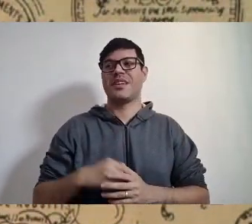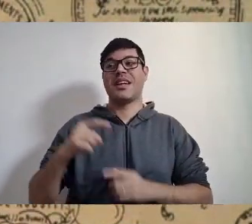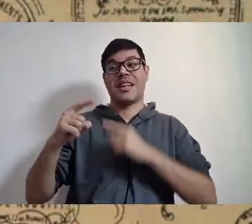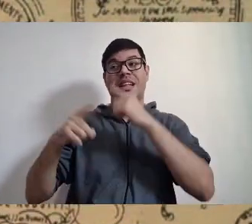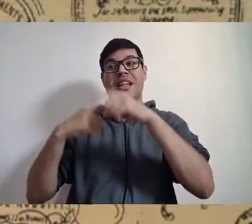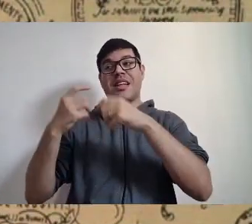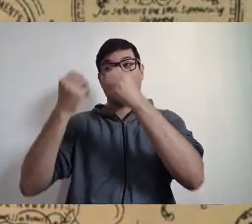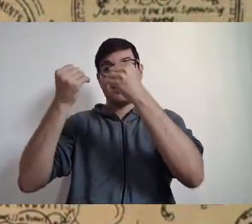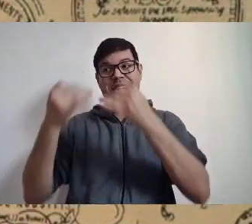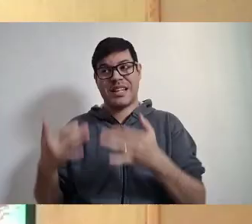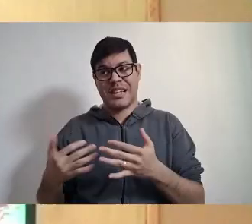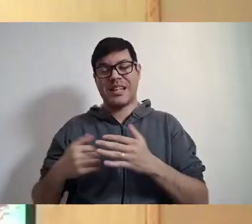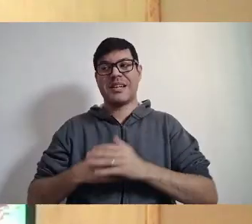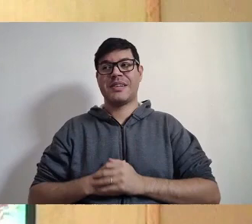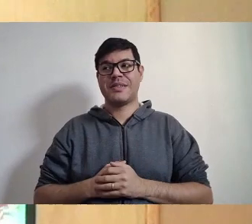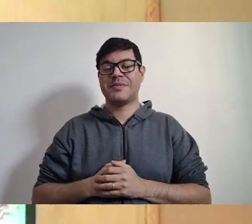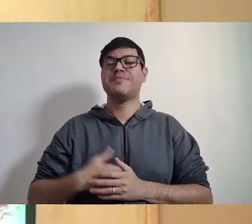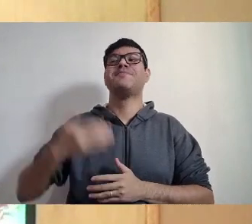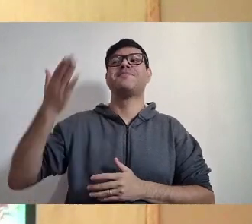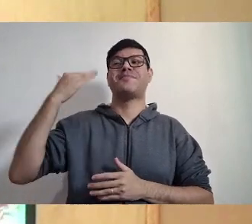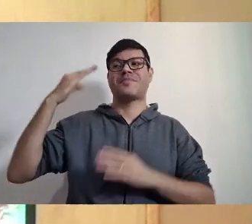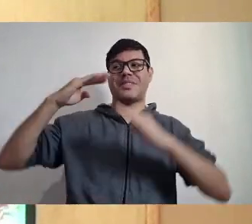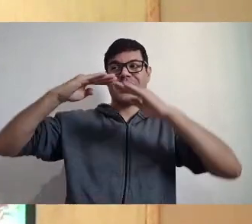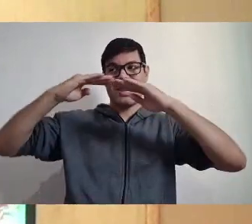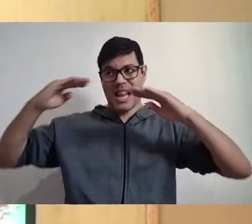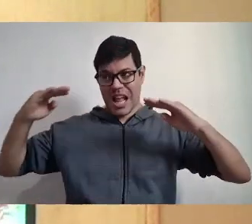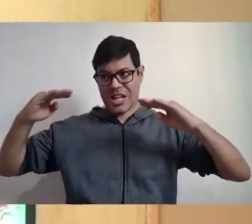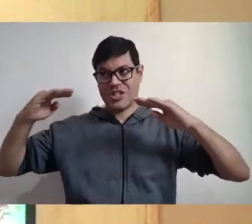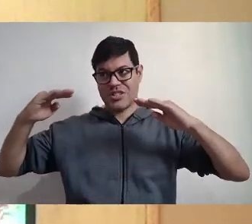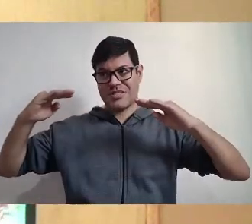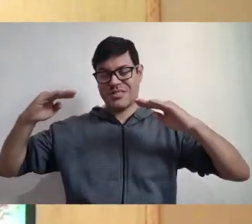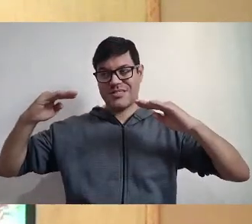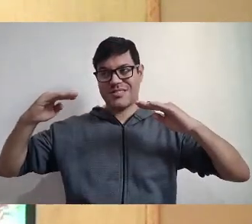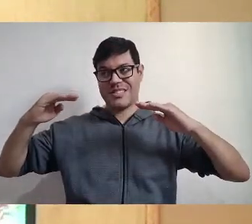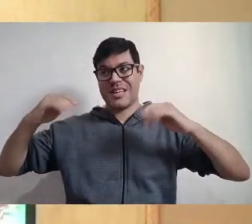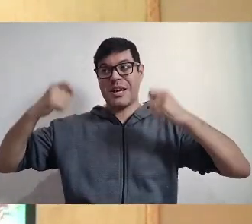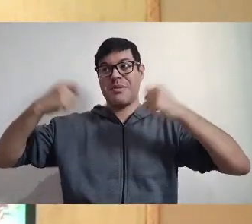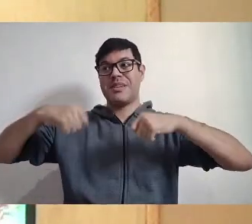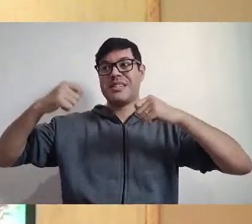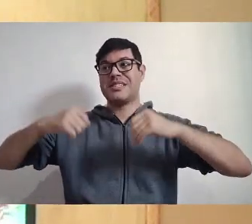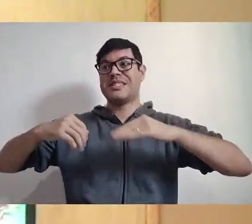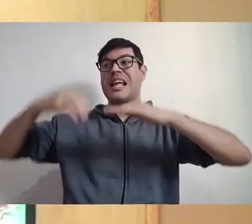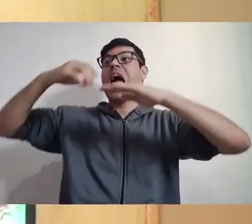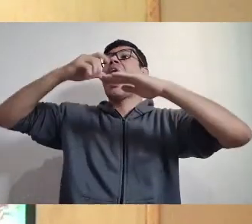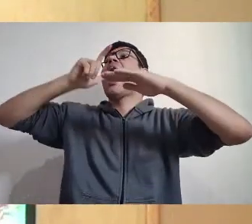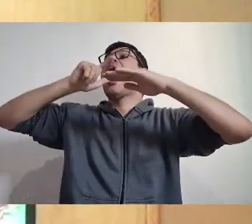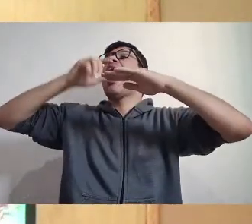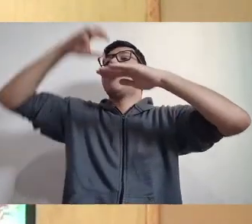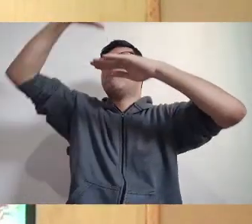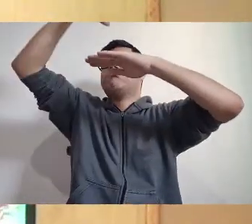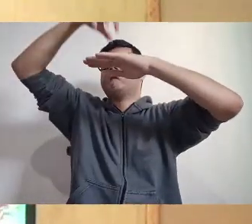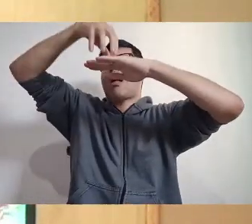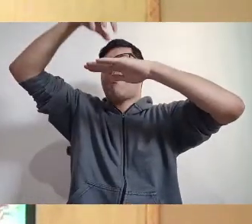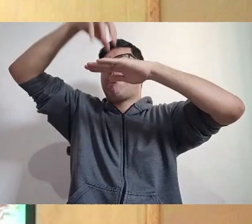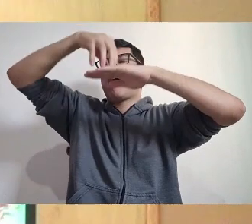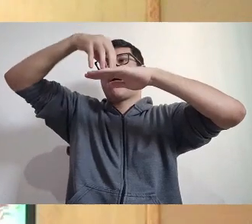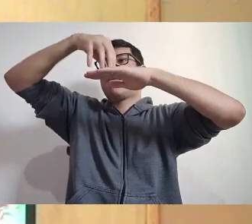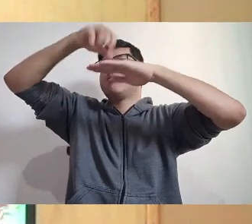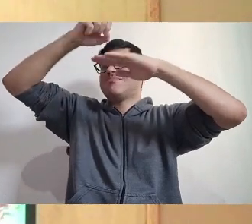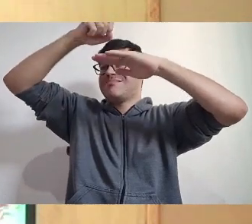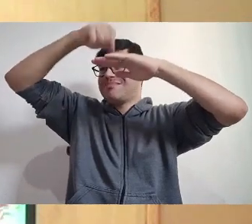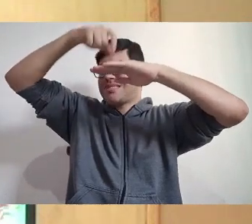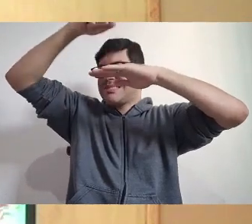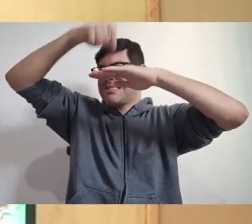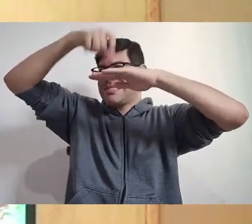Tá. Antes era uma laje, então tem que impermeabilizar a laje. Isso, exatamente. E não impermeabilizaram nada, só passaram uma tinta lá em cima. Então,